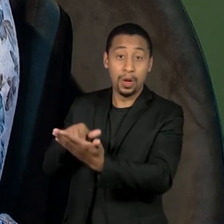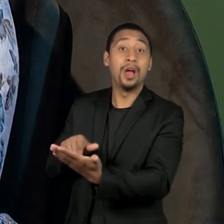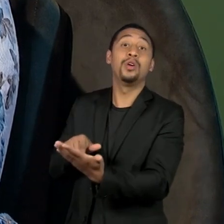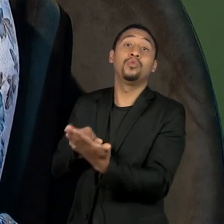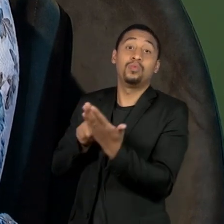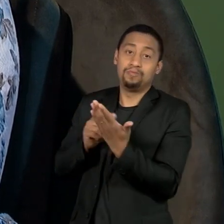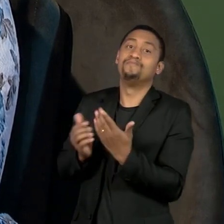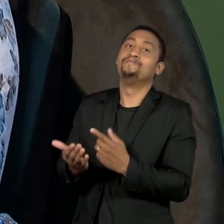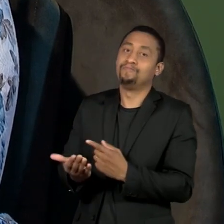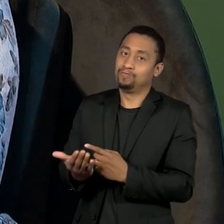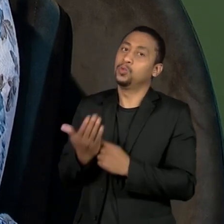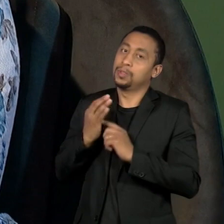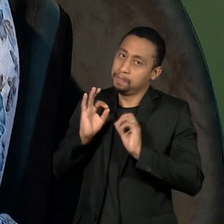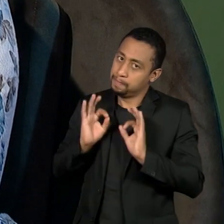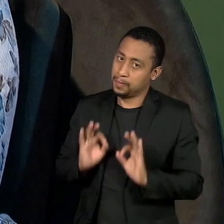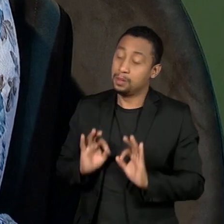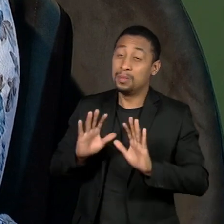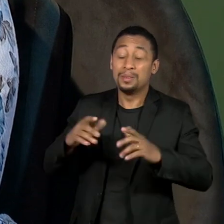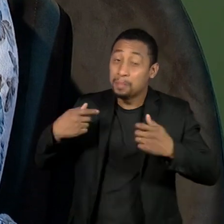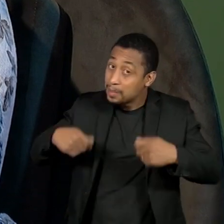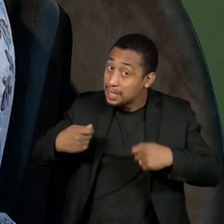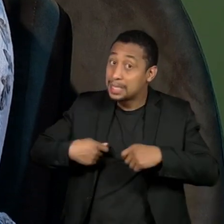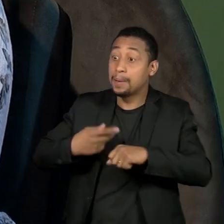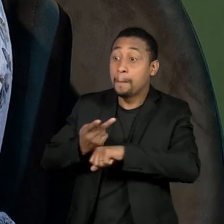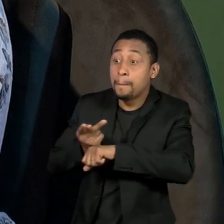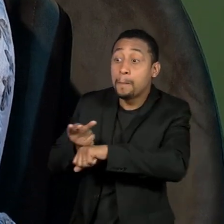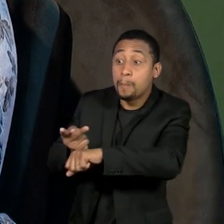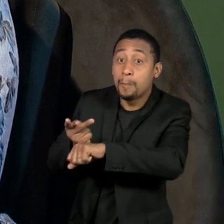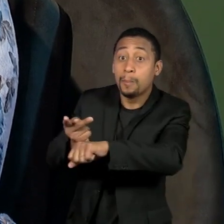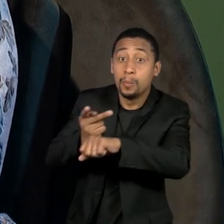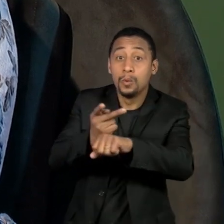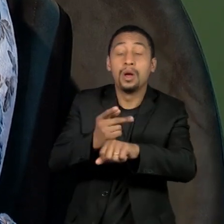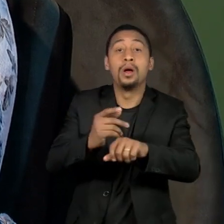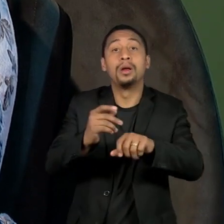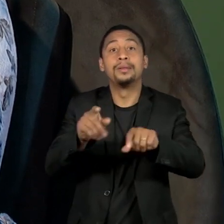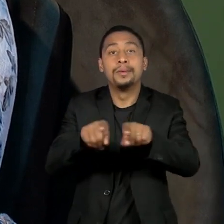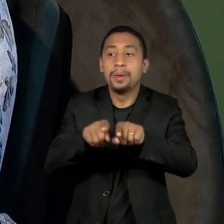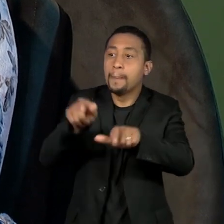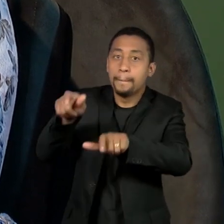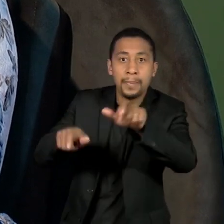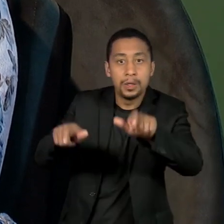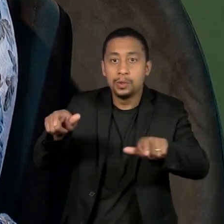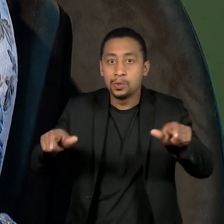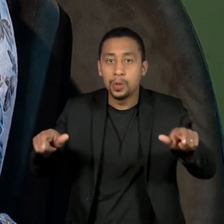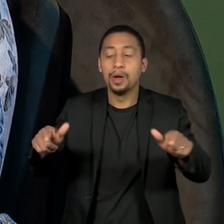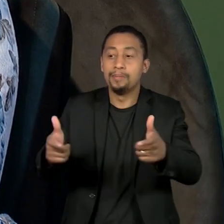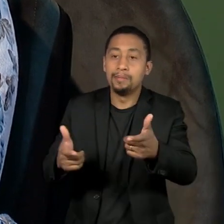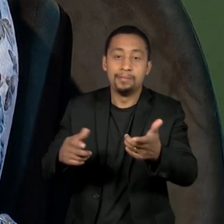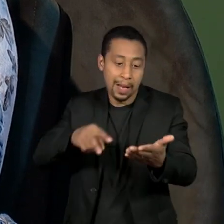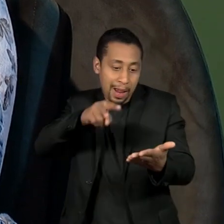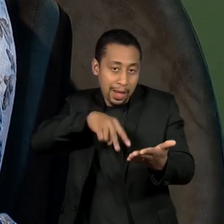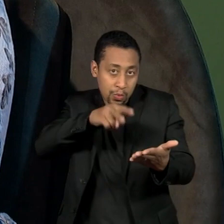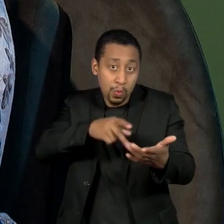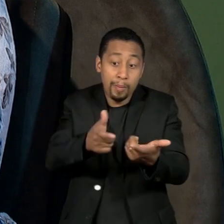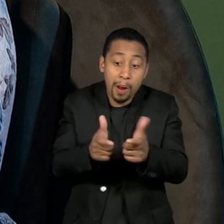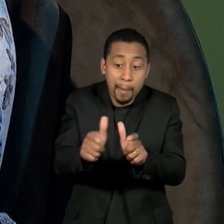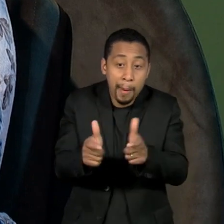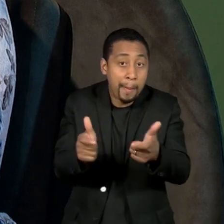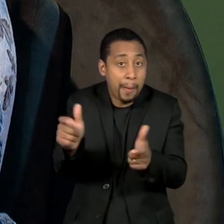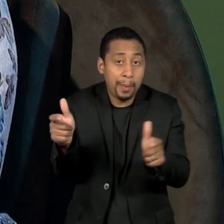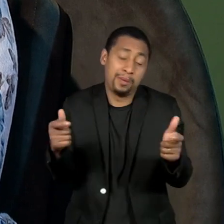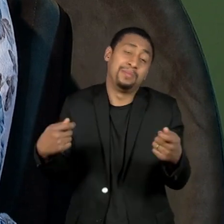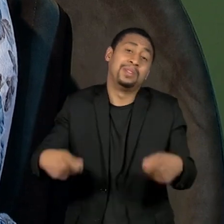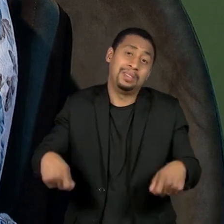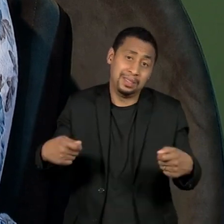precisa procurar e conquistar mais leitores, né? Que essa literatura seja acessível, né? Que as pessoas possam